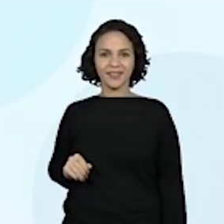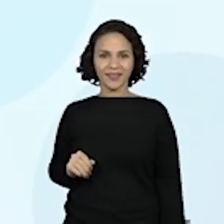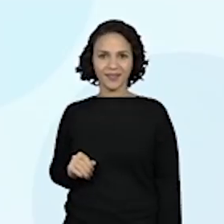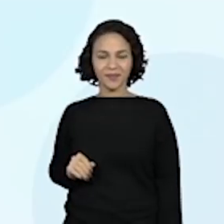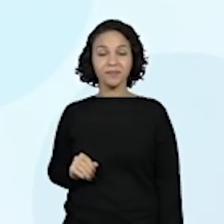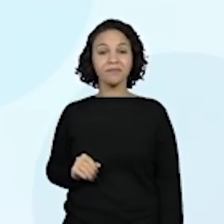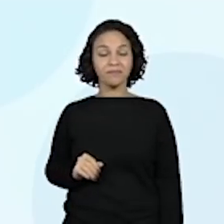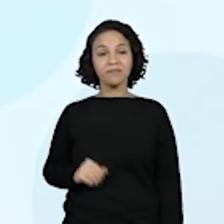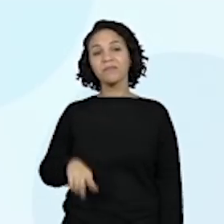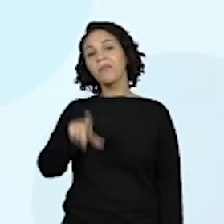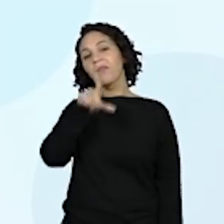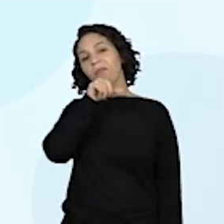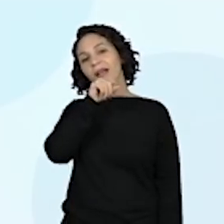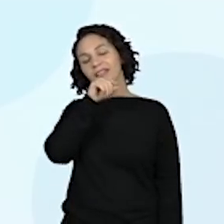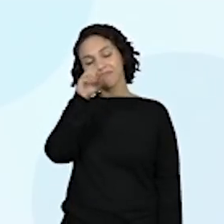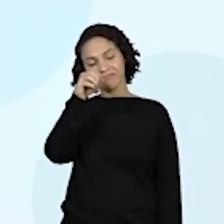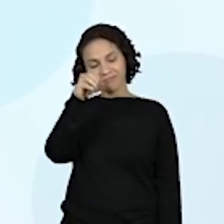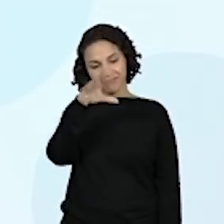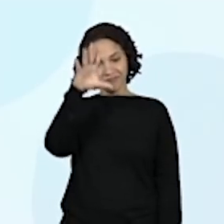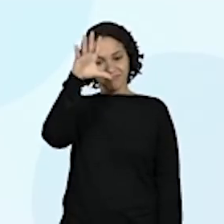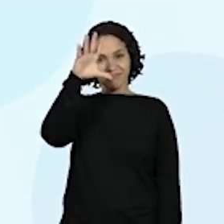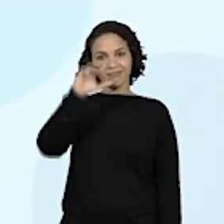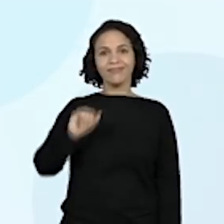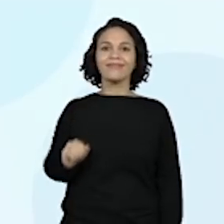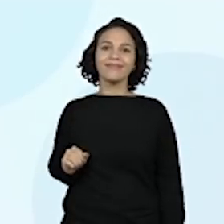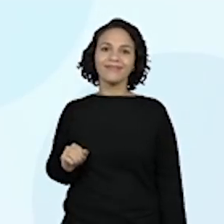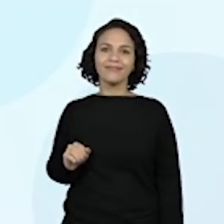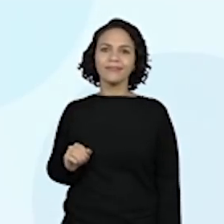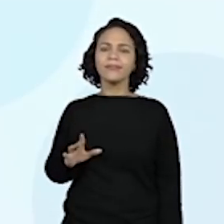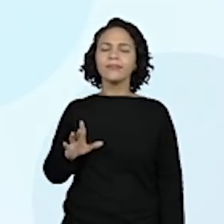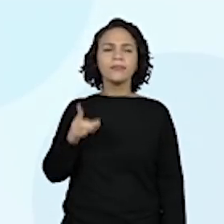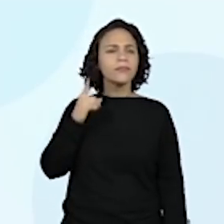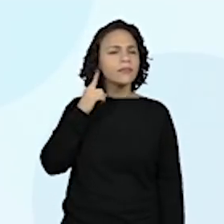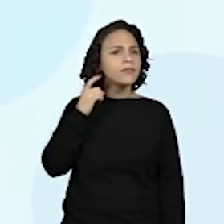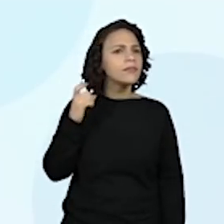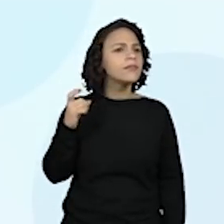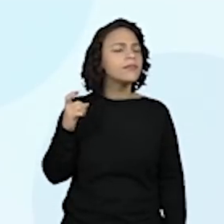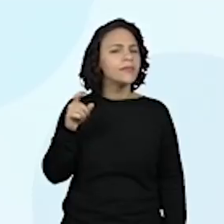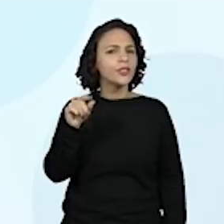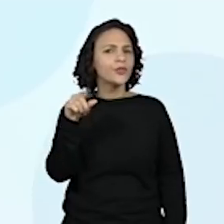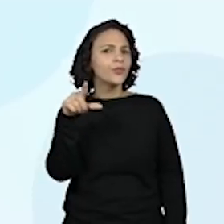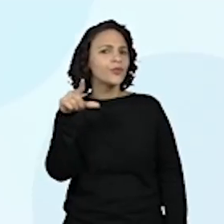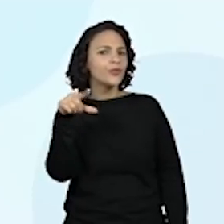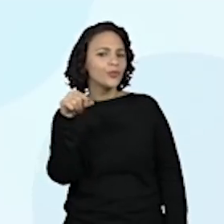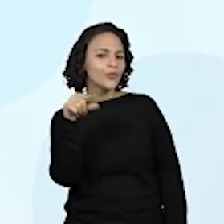O Pássaro Encantado. Já ouvimos aí um som.